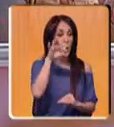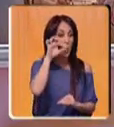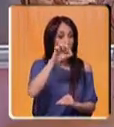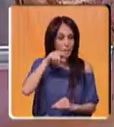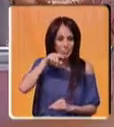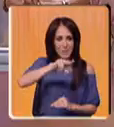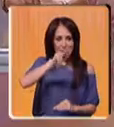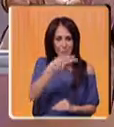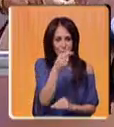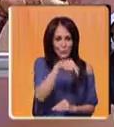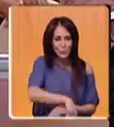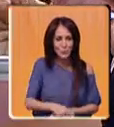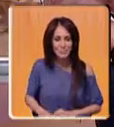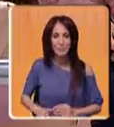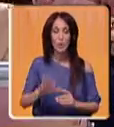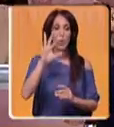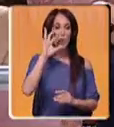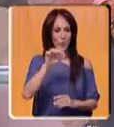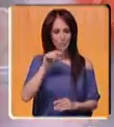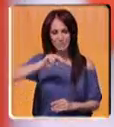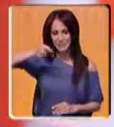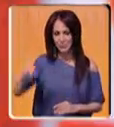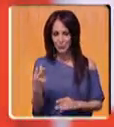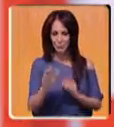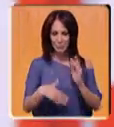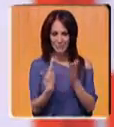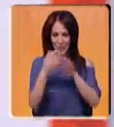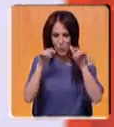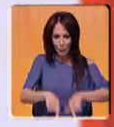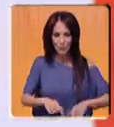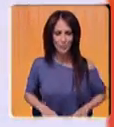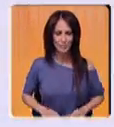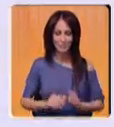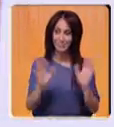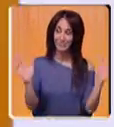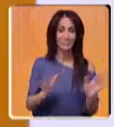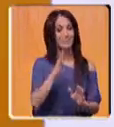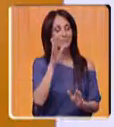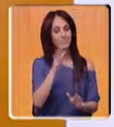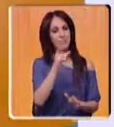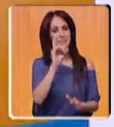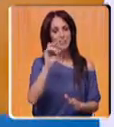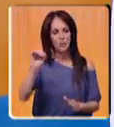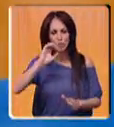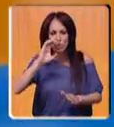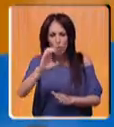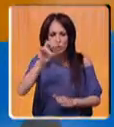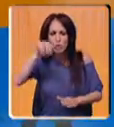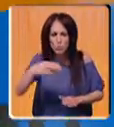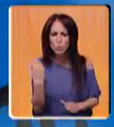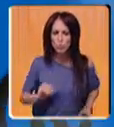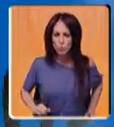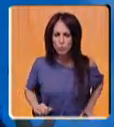8 mil euros. São 8 mil euros que temos para dar. São 1.600 contos na moeda